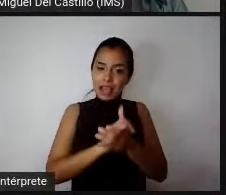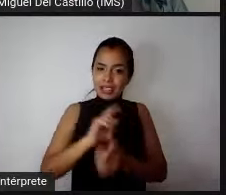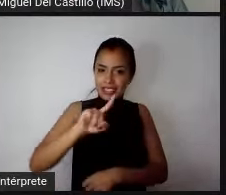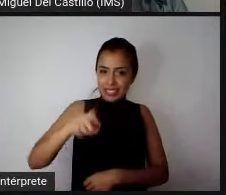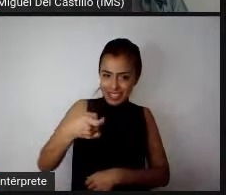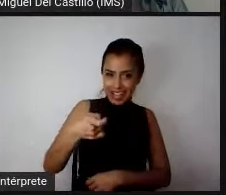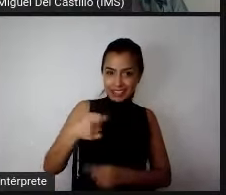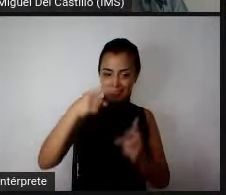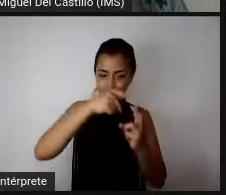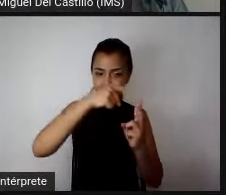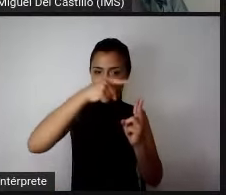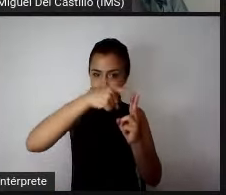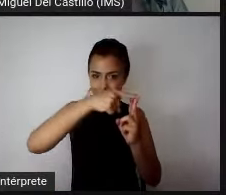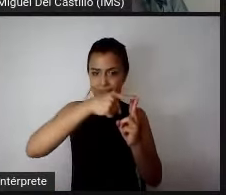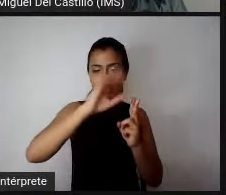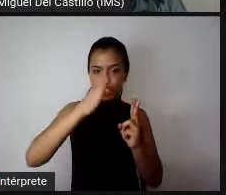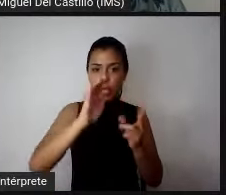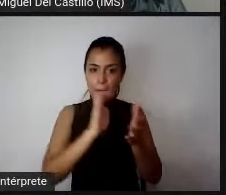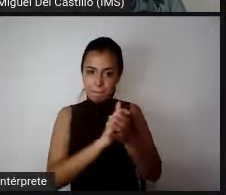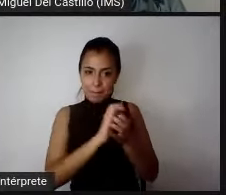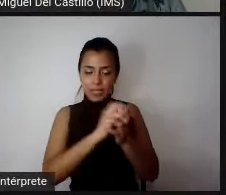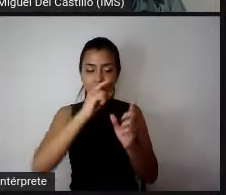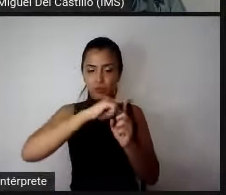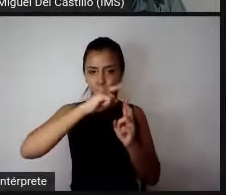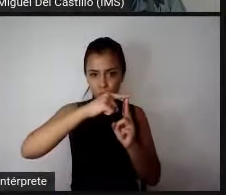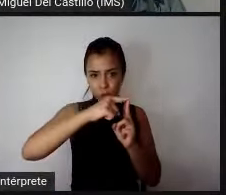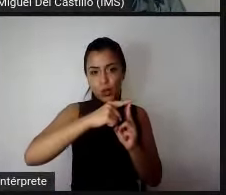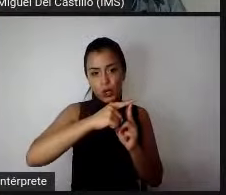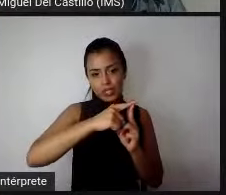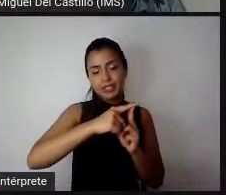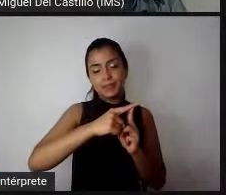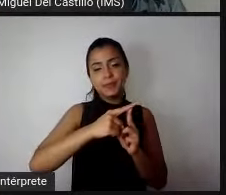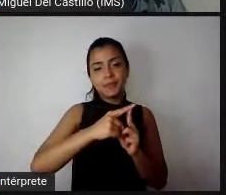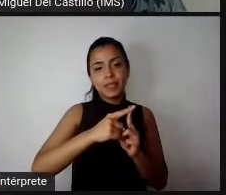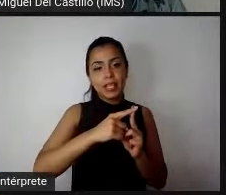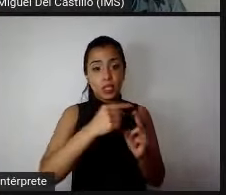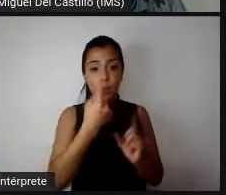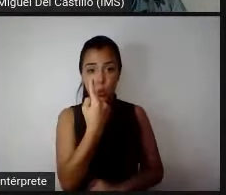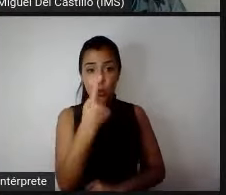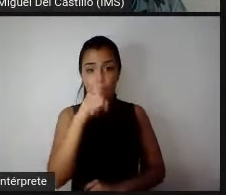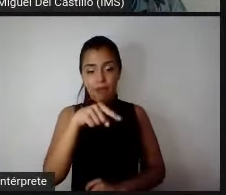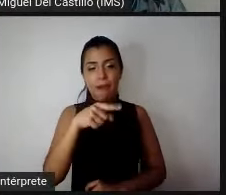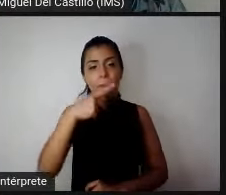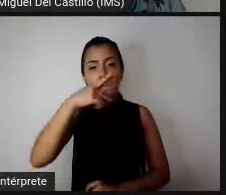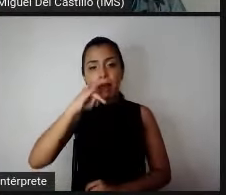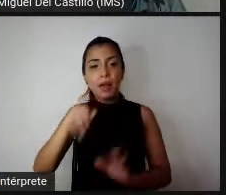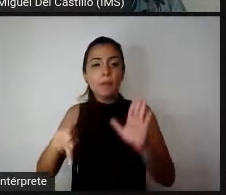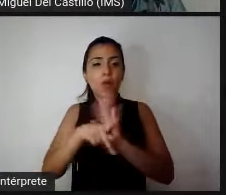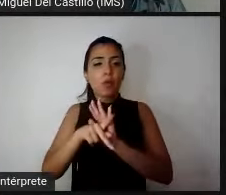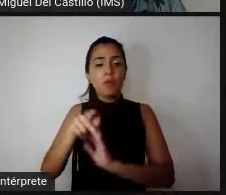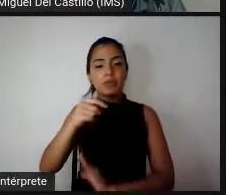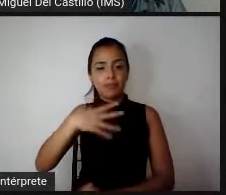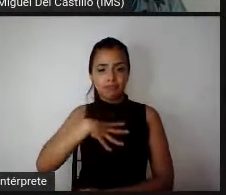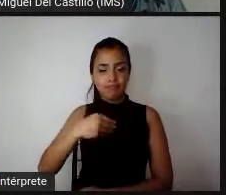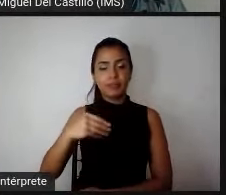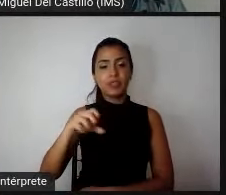Carbonel, e Jacques Bizilhão, pai da Sofia, eu pude ir